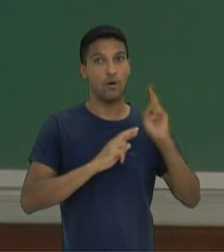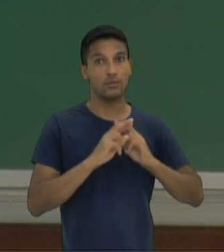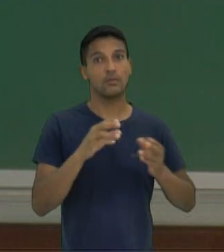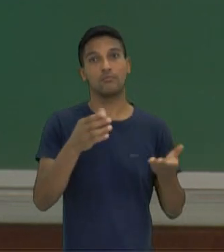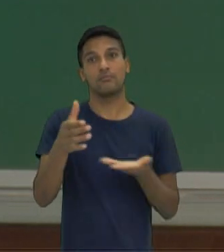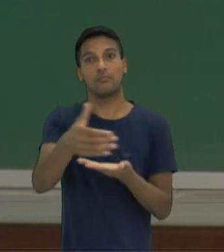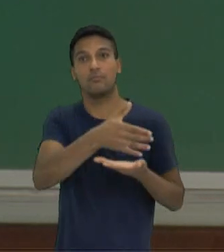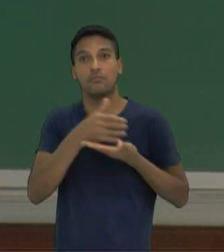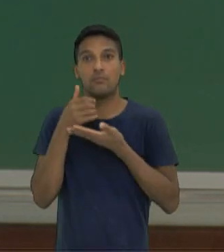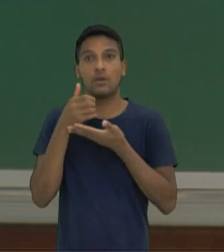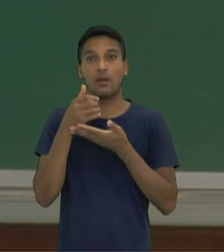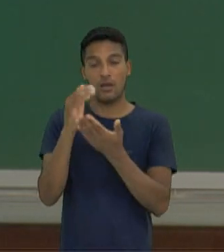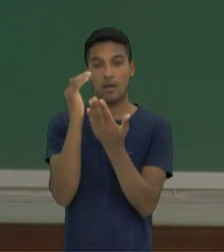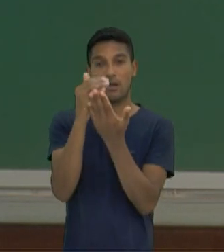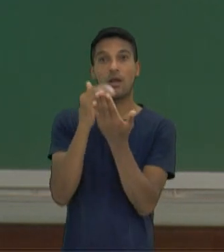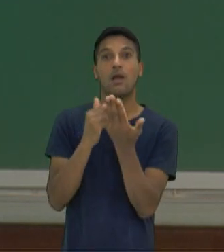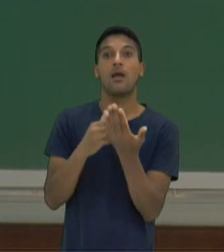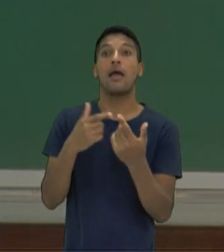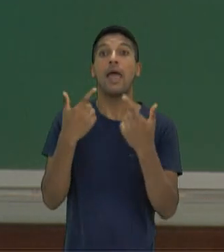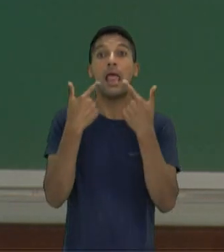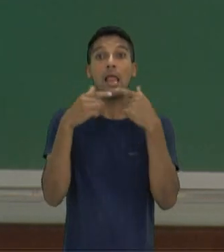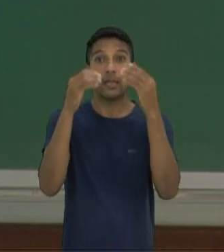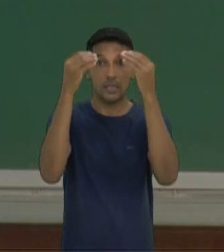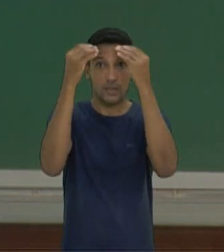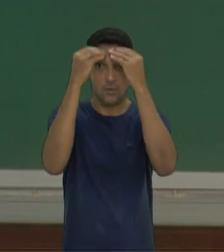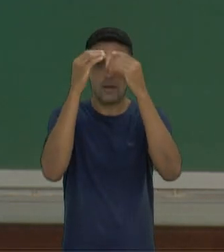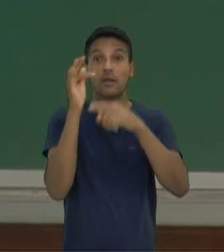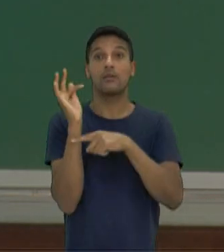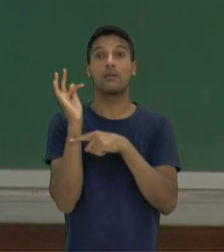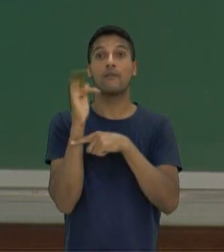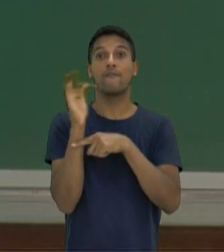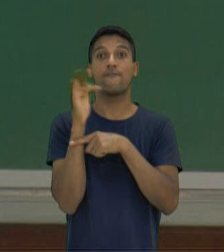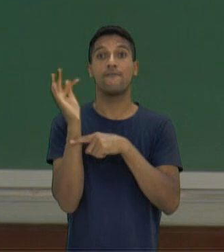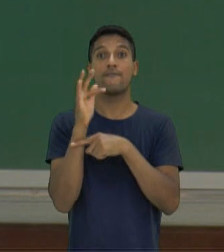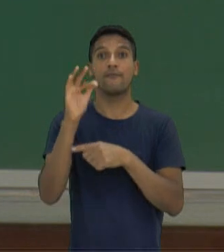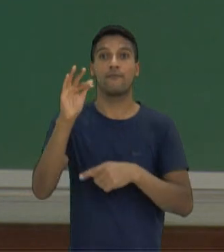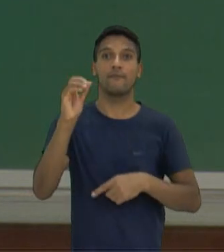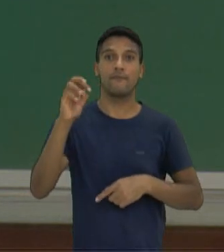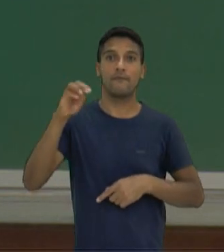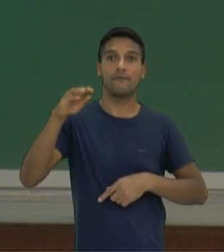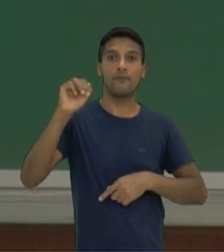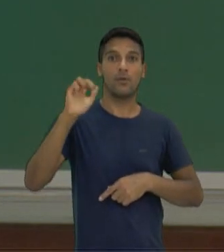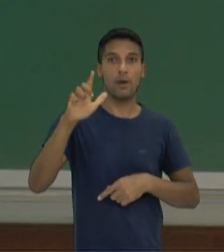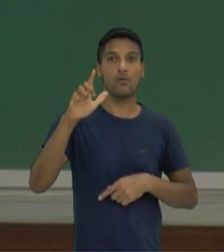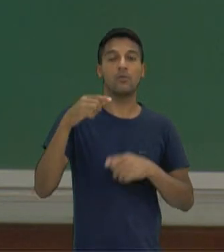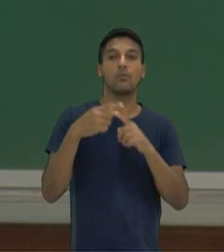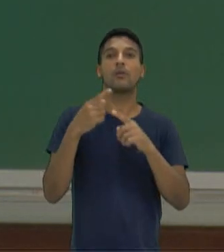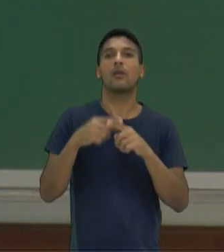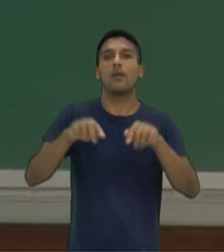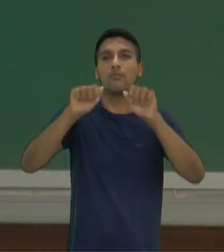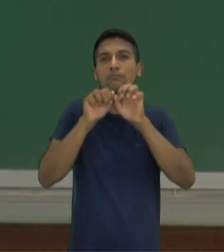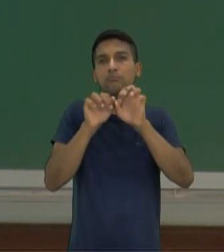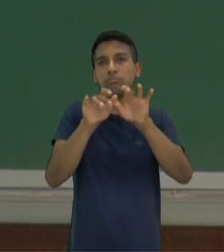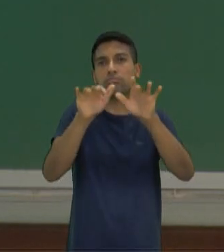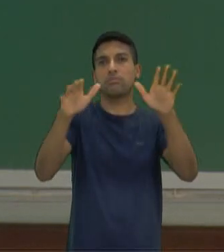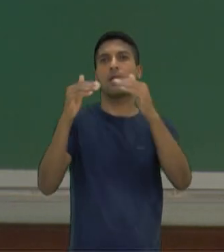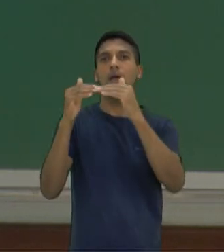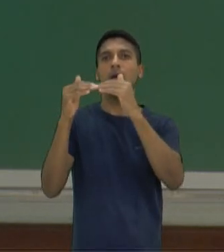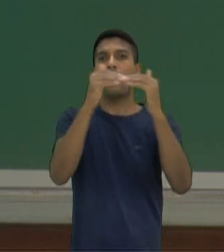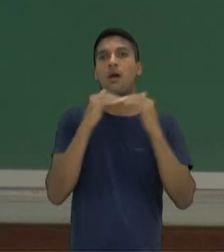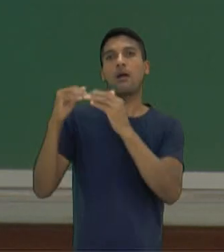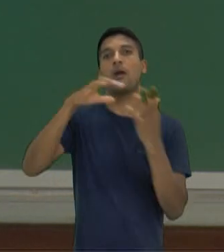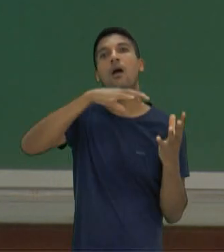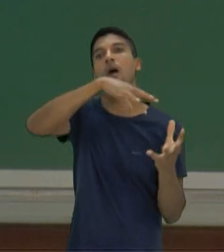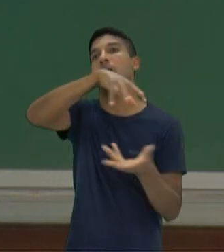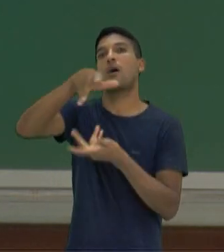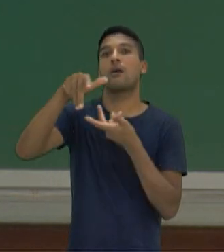porque lembrando, através dessa linguagem é possível abranger todos, é mais fácil de não ter confusão